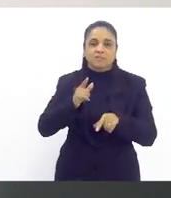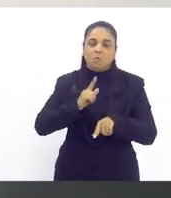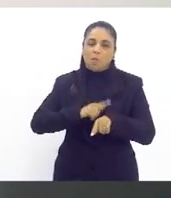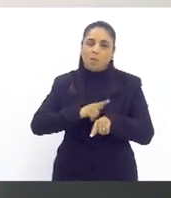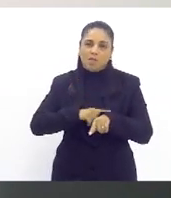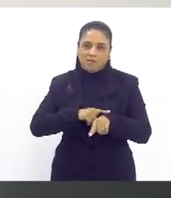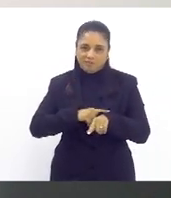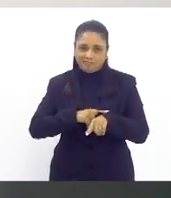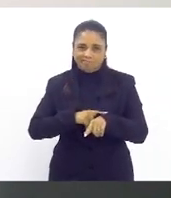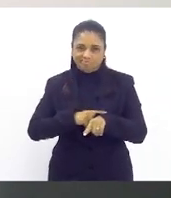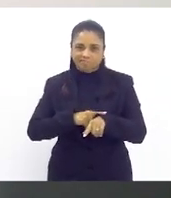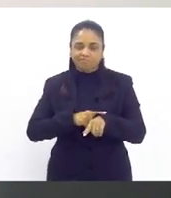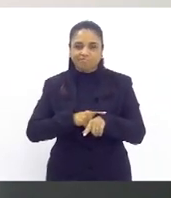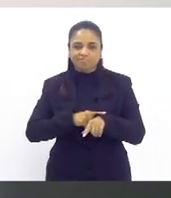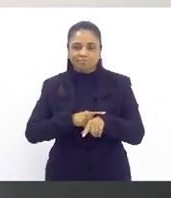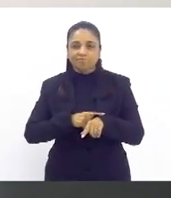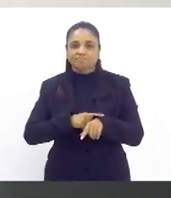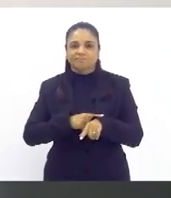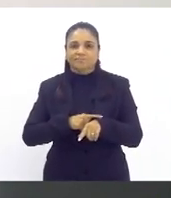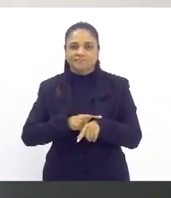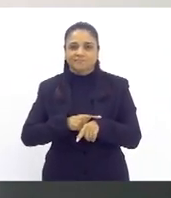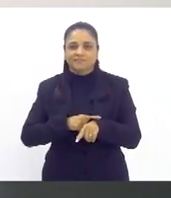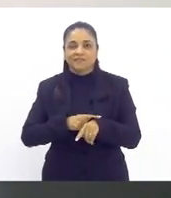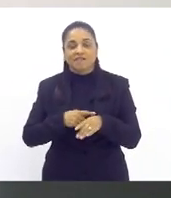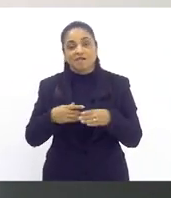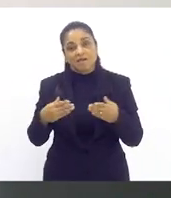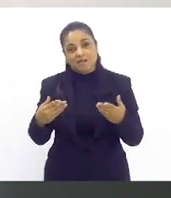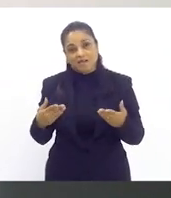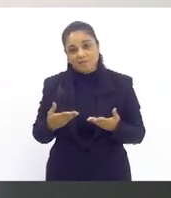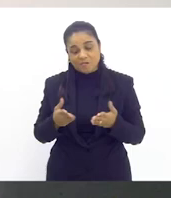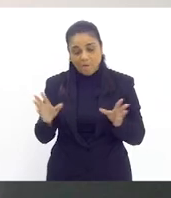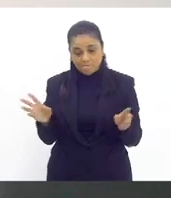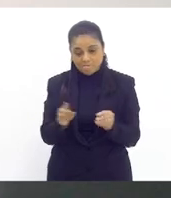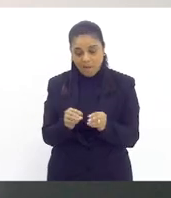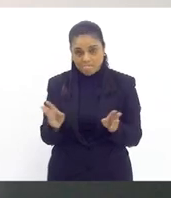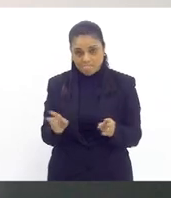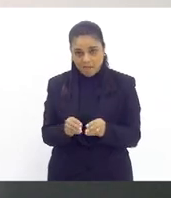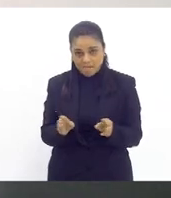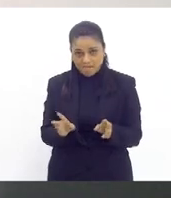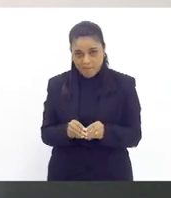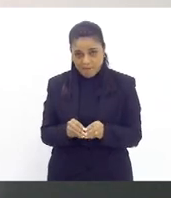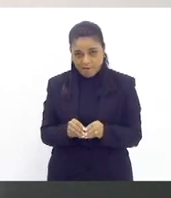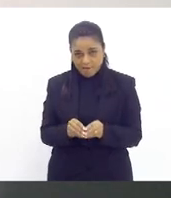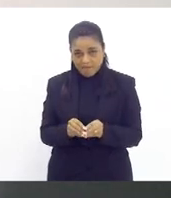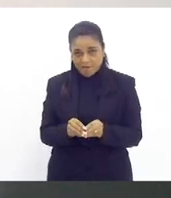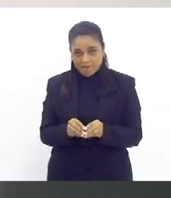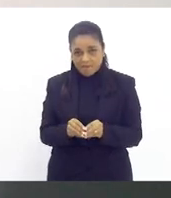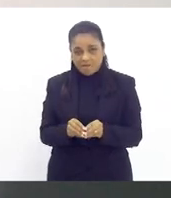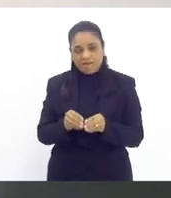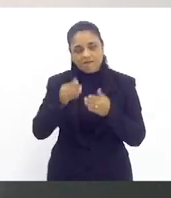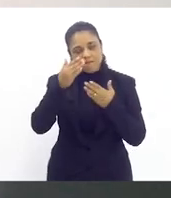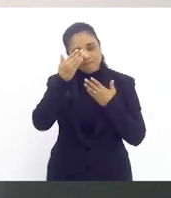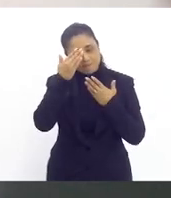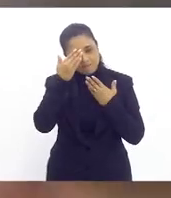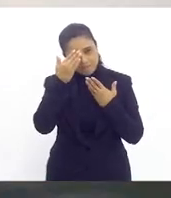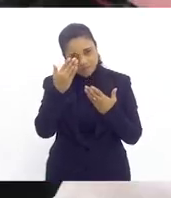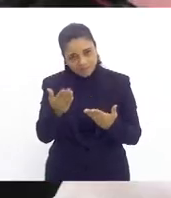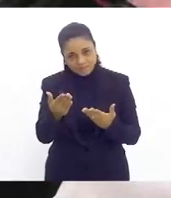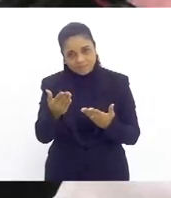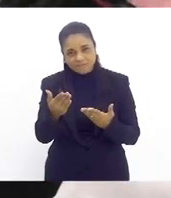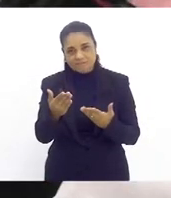isso que tá dado e agora para terminar minha fala primeiro agradecer mais uma vez